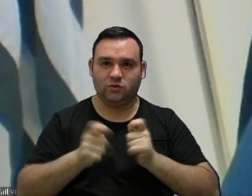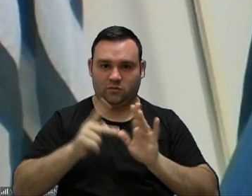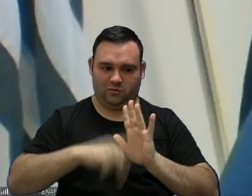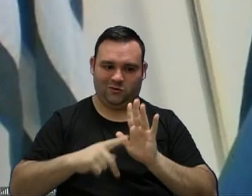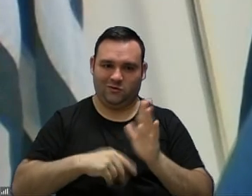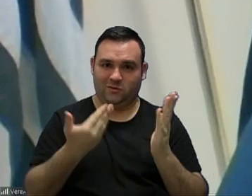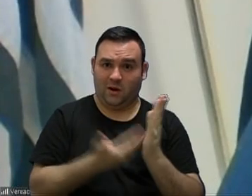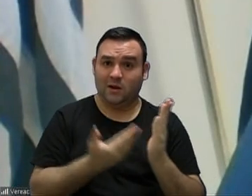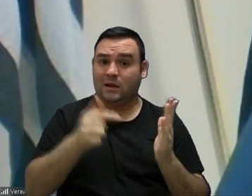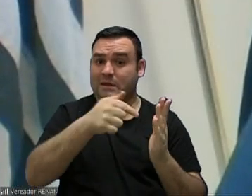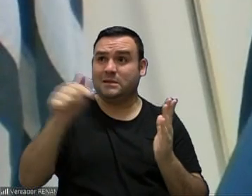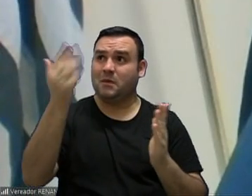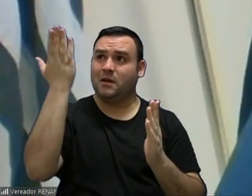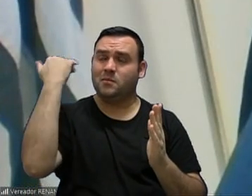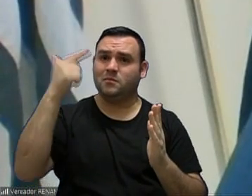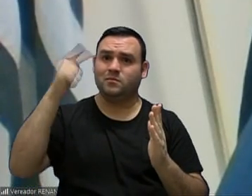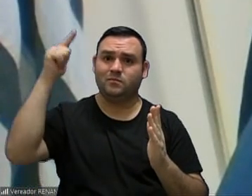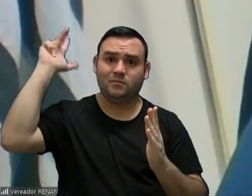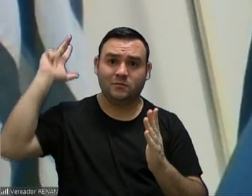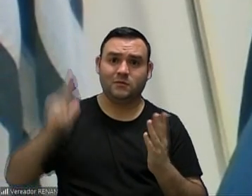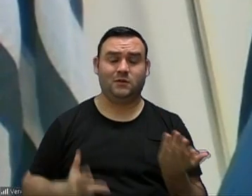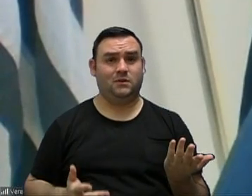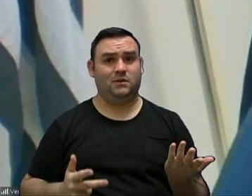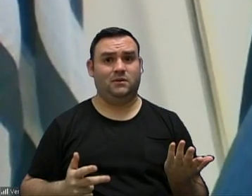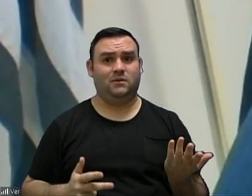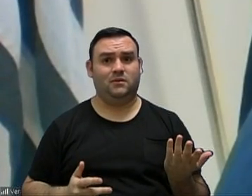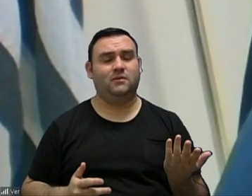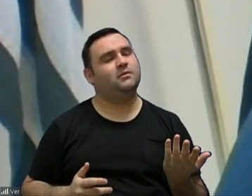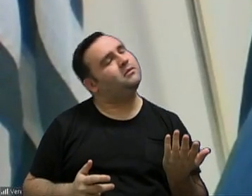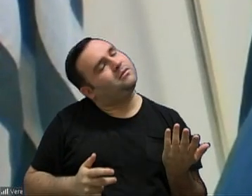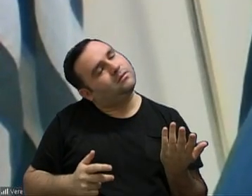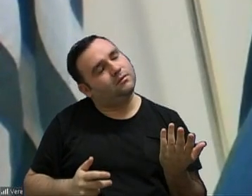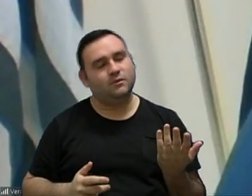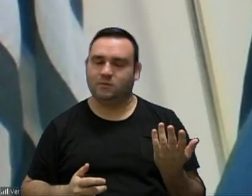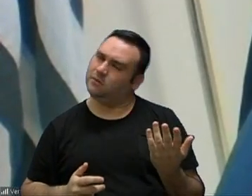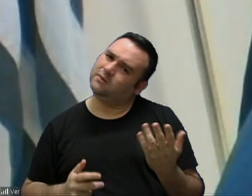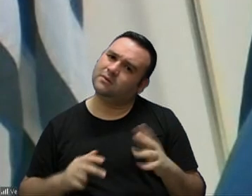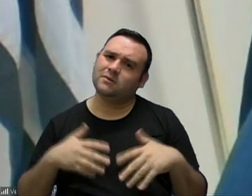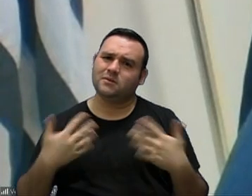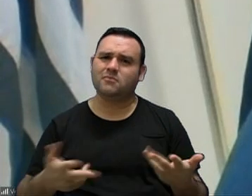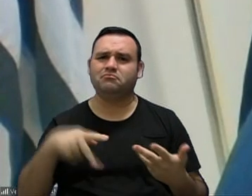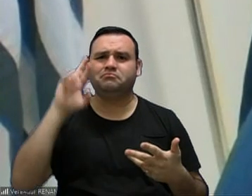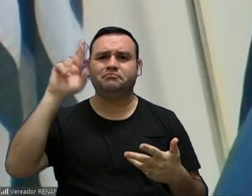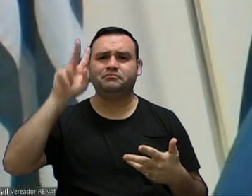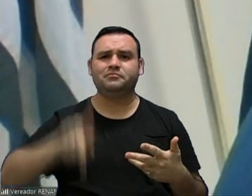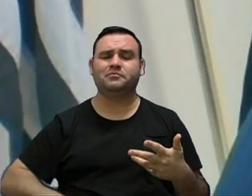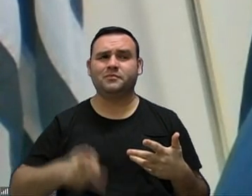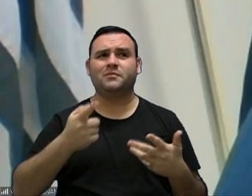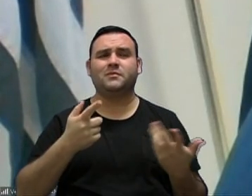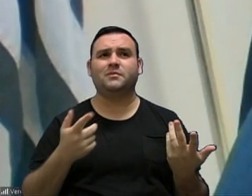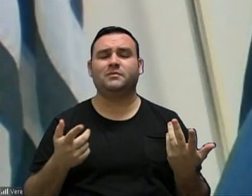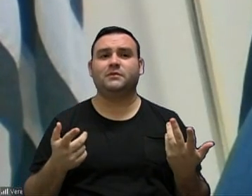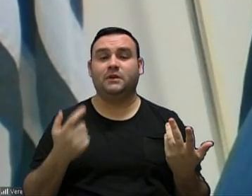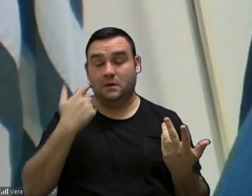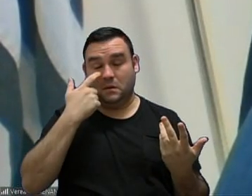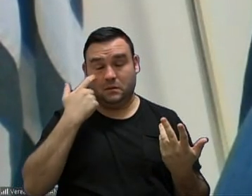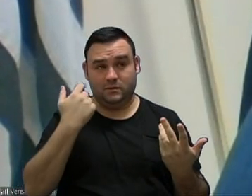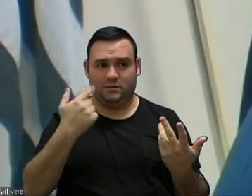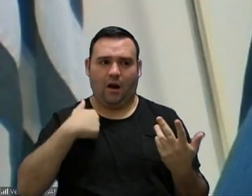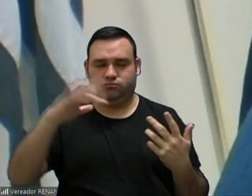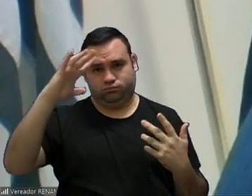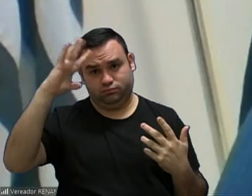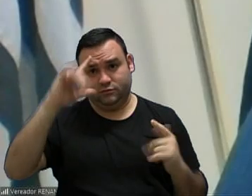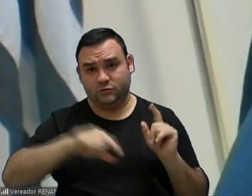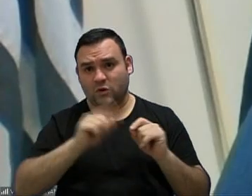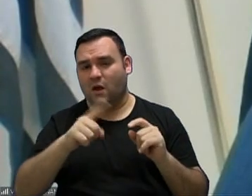projeto, na semana retrasada, né? Portanto, presidente, eu penso o seguinte,